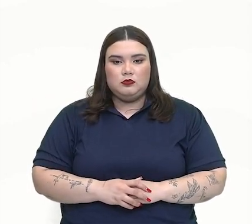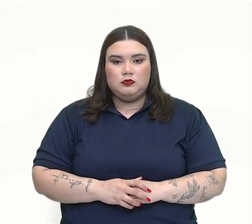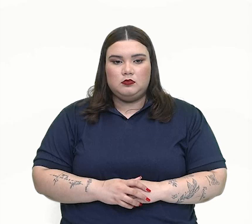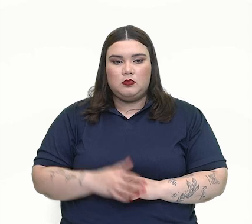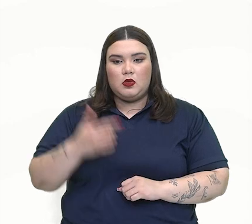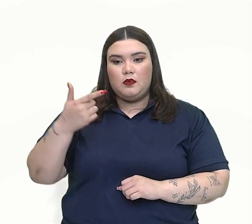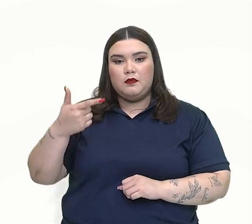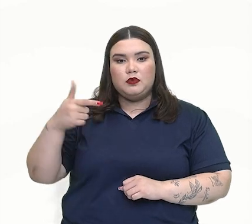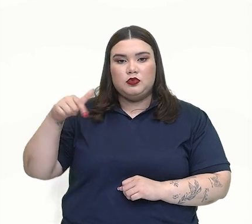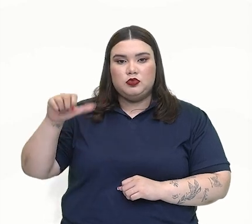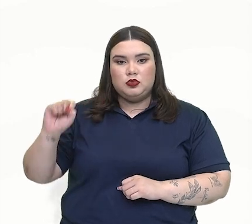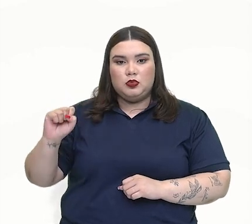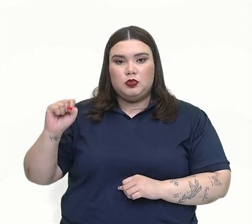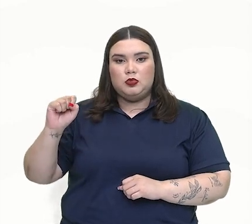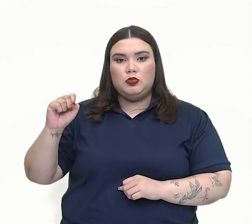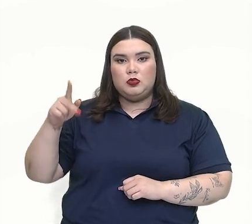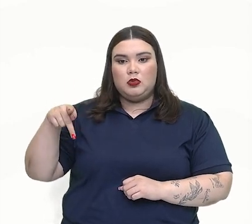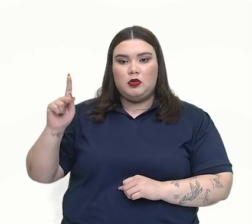e